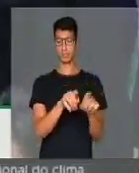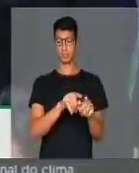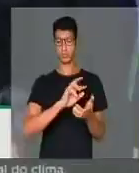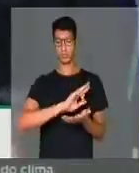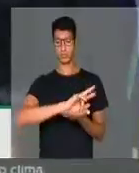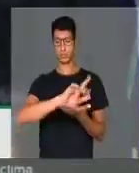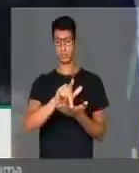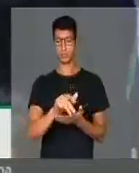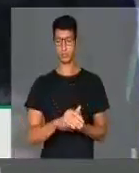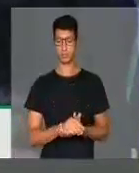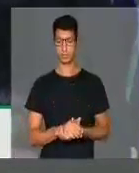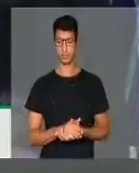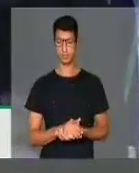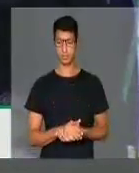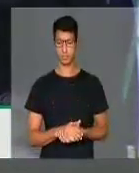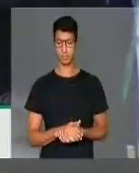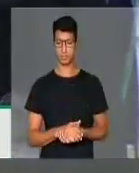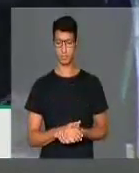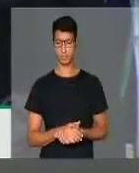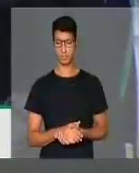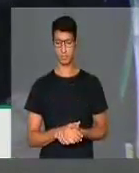de